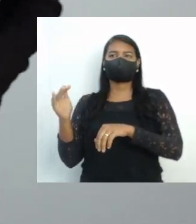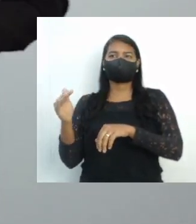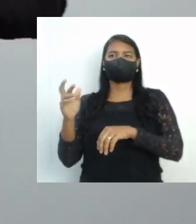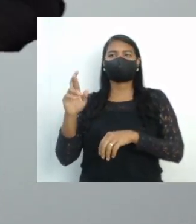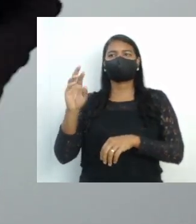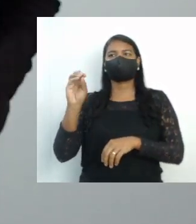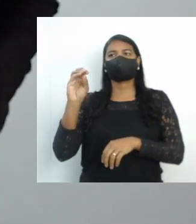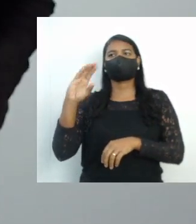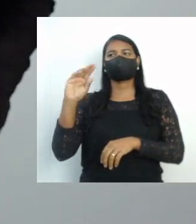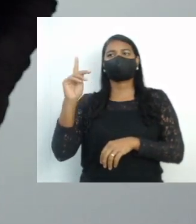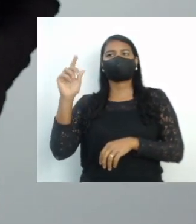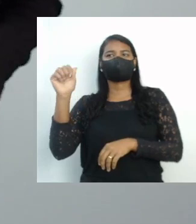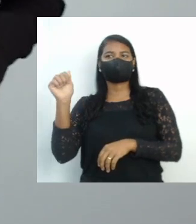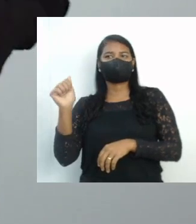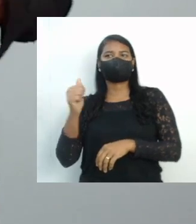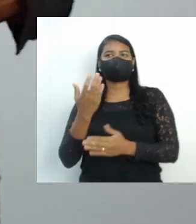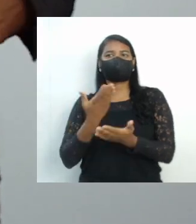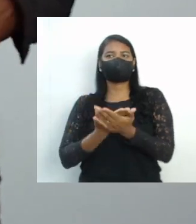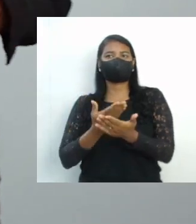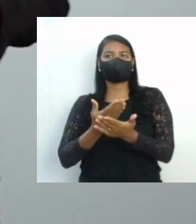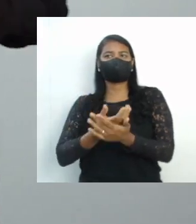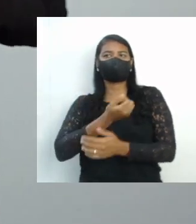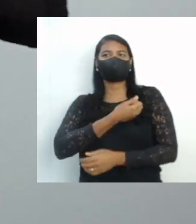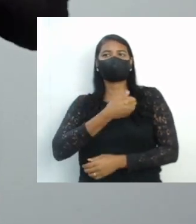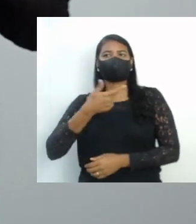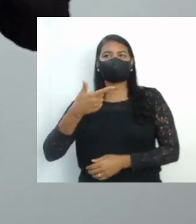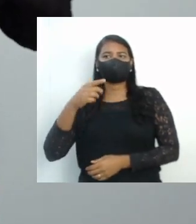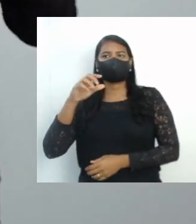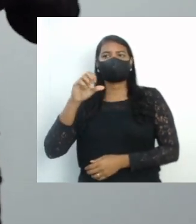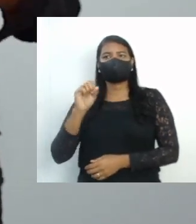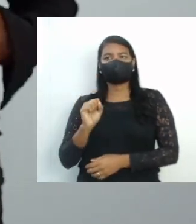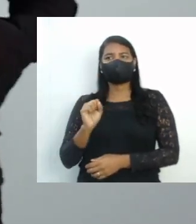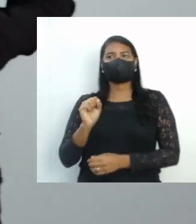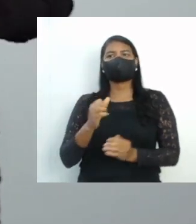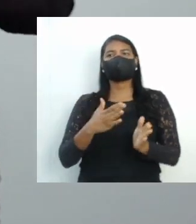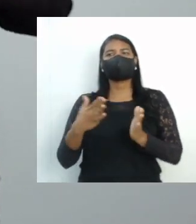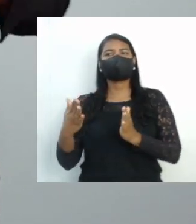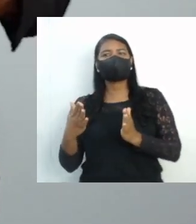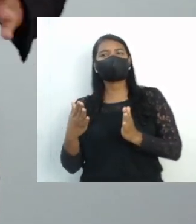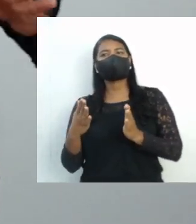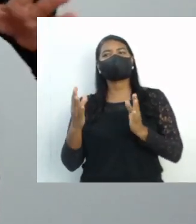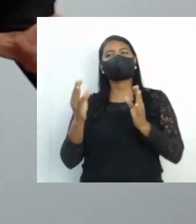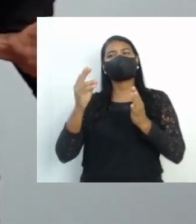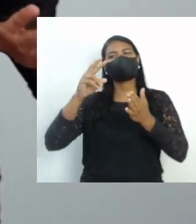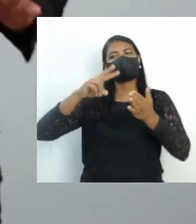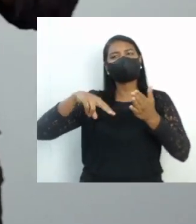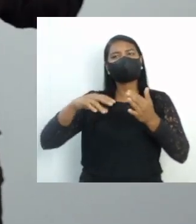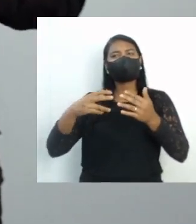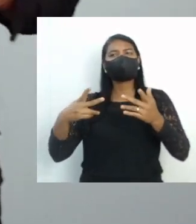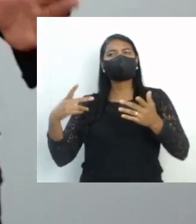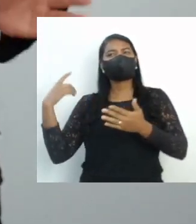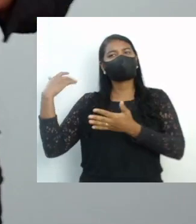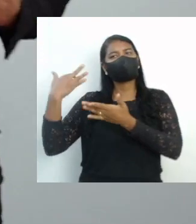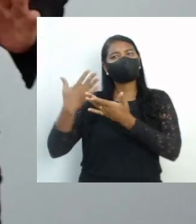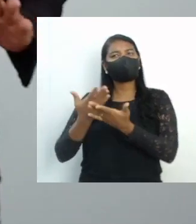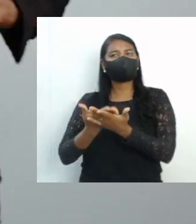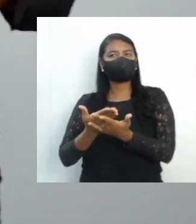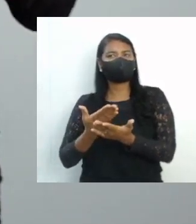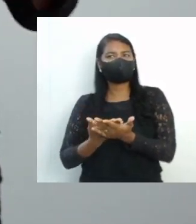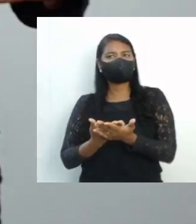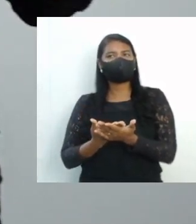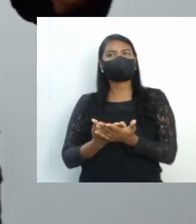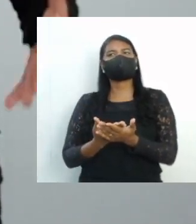número 28. Mas para que a gente possa revisar, bora ver bem como é essa questão